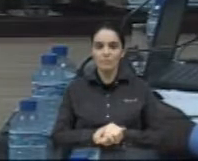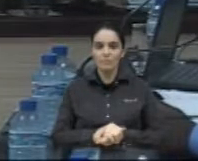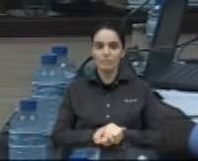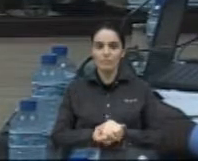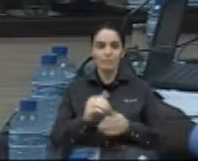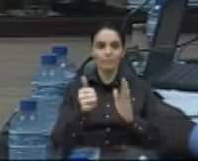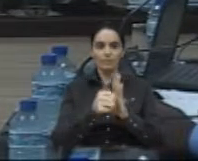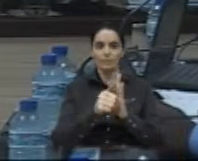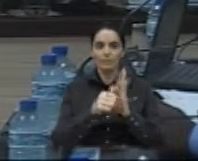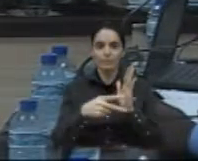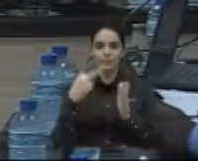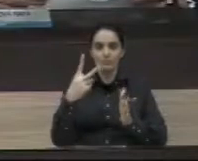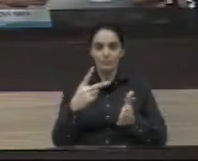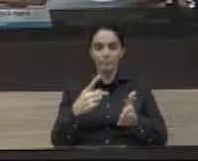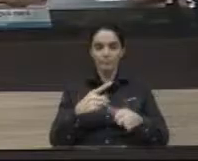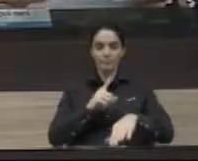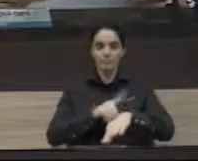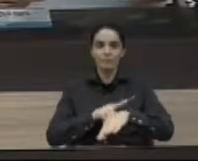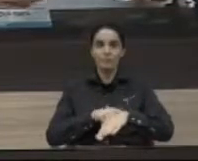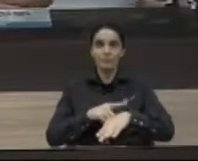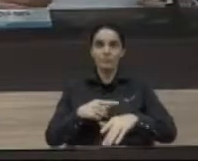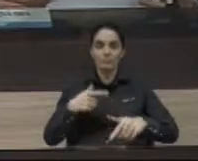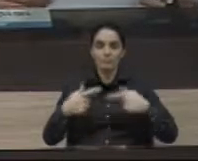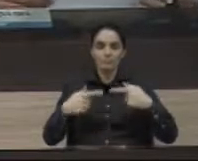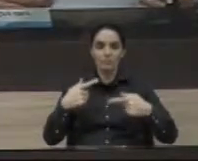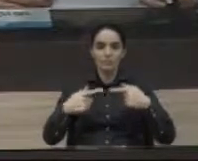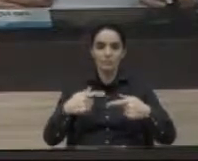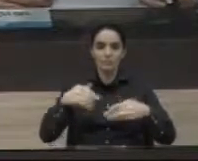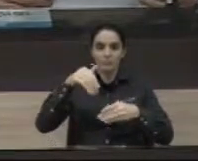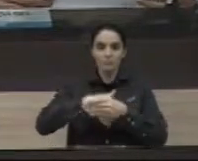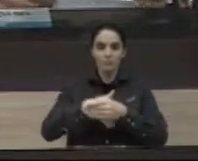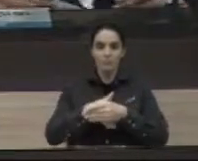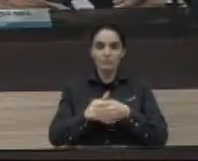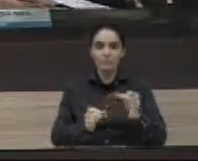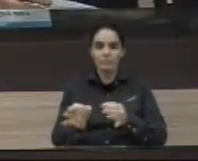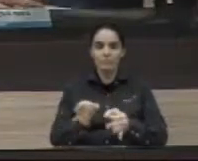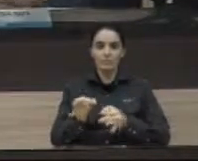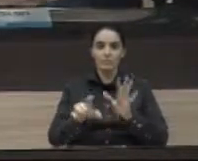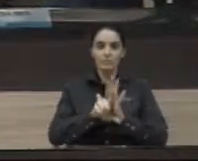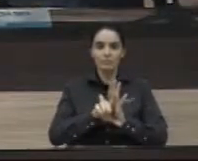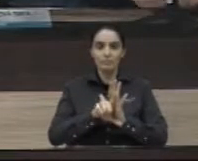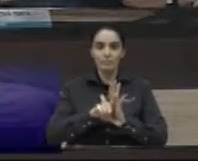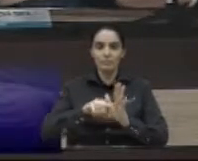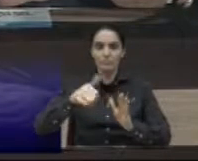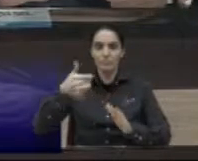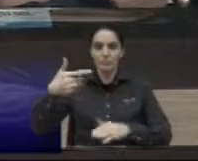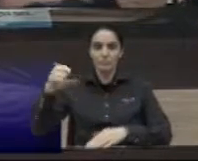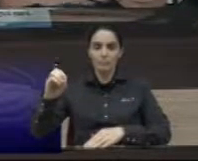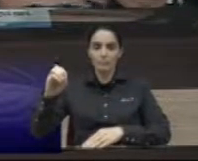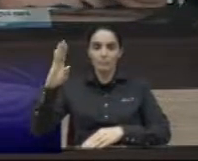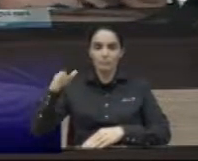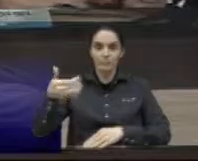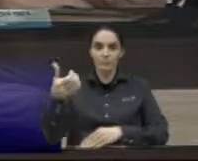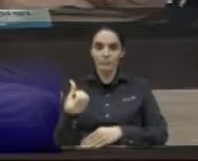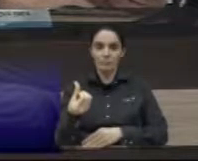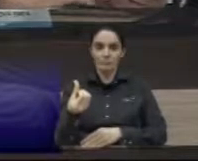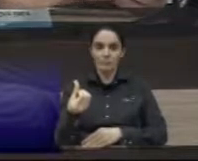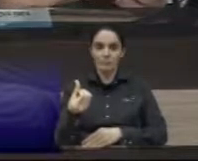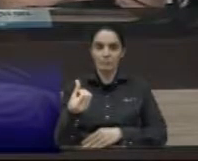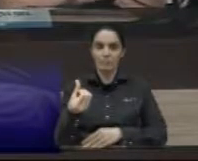Item 1 da pauta, segundo turno de discussão e votação do projeto de lei número